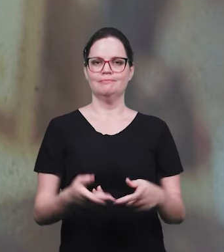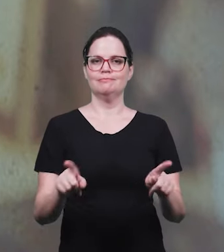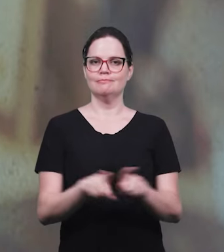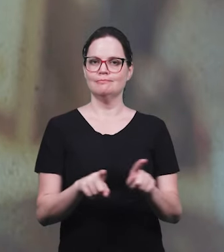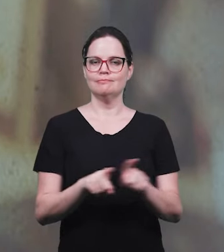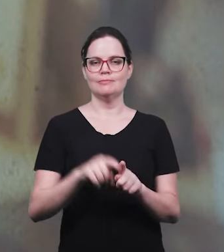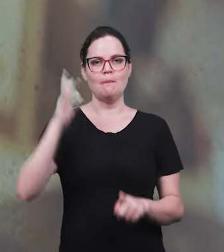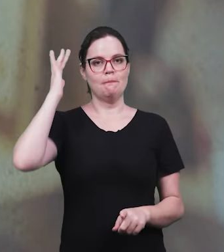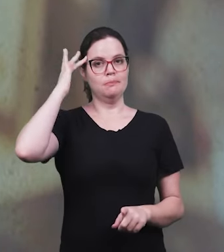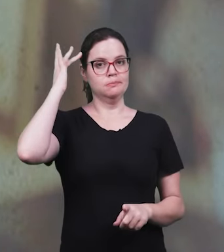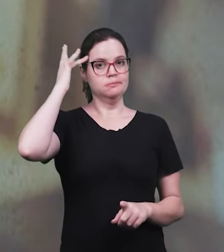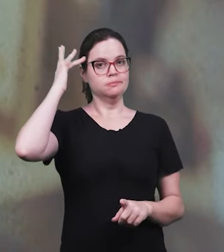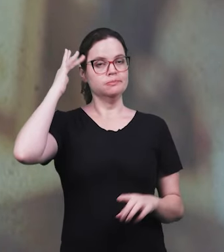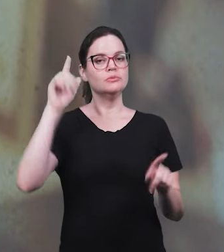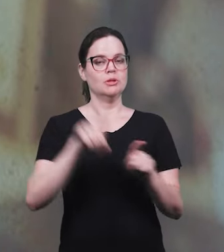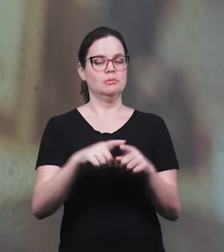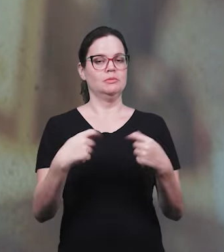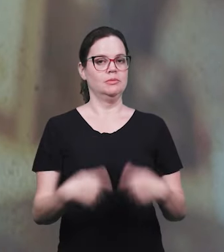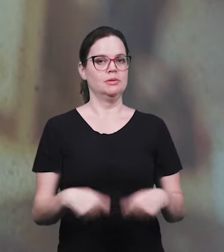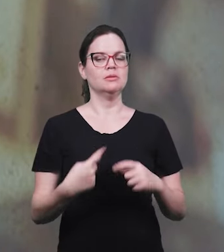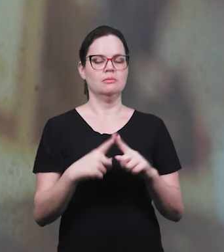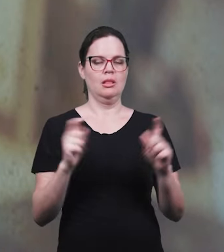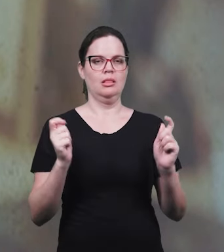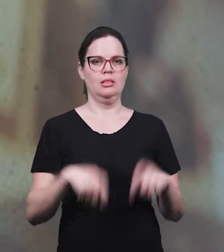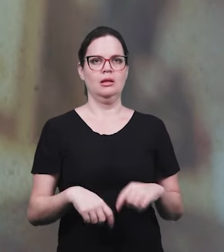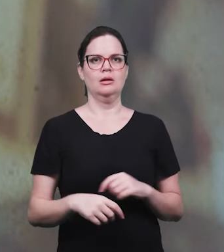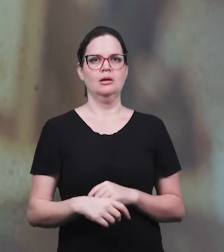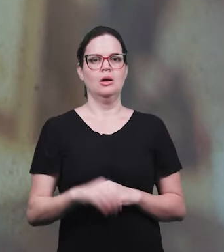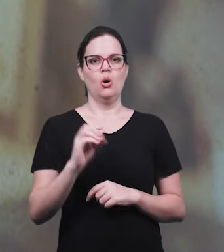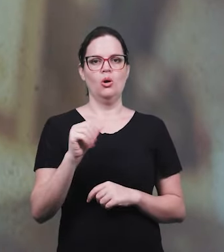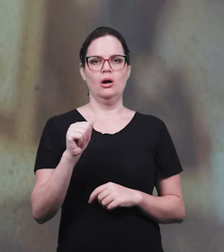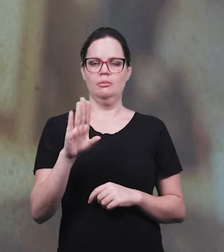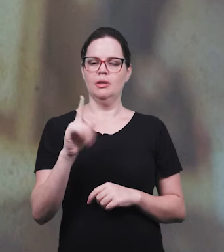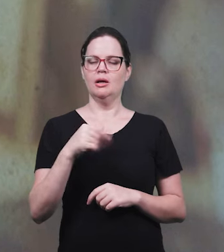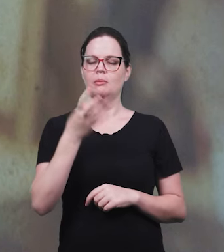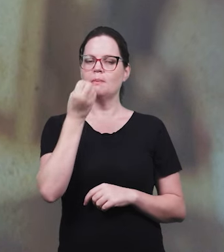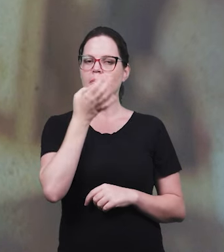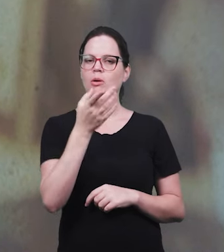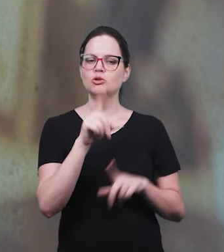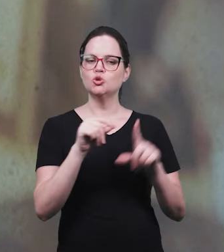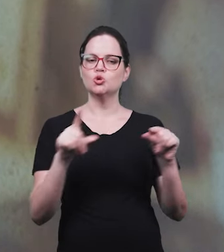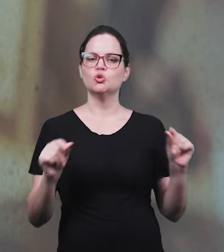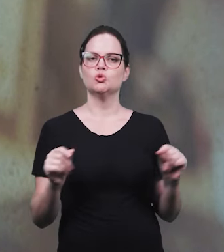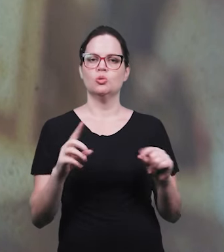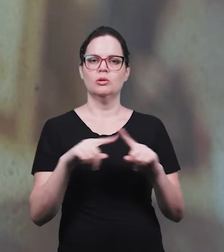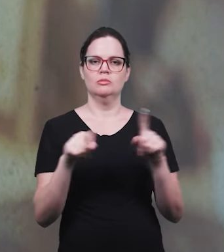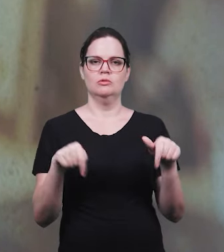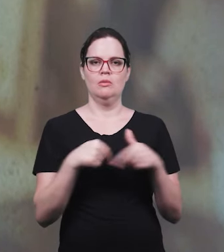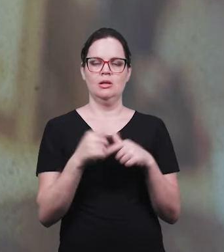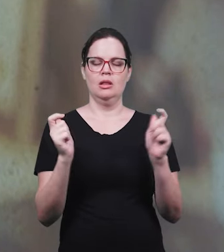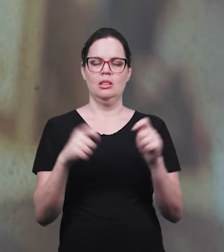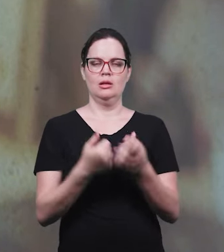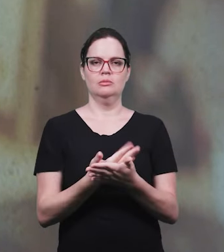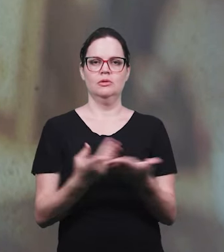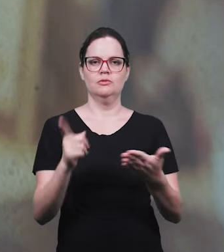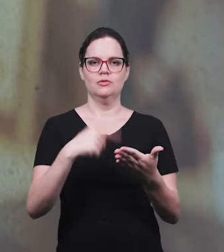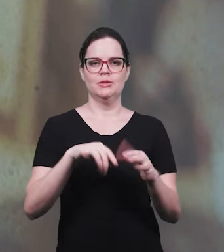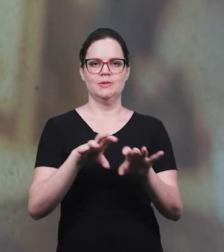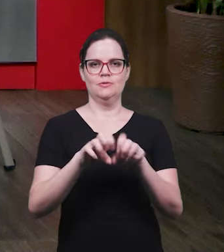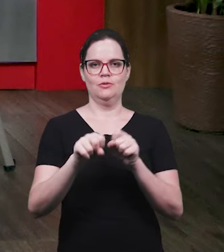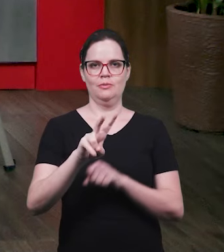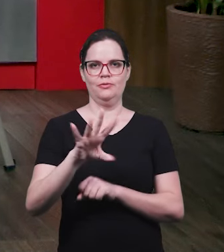a maturidade, mas também é possível começar. Mas a sala do OAB é algo que pode ajudar muito para quem está, né, concluindo o curso